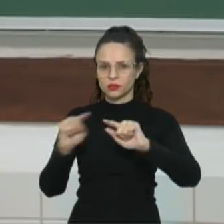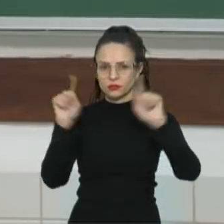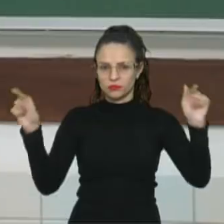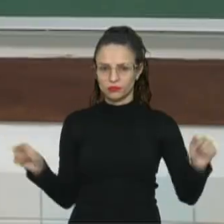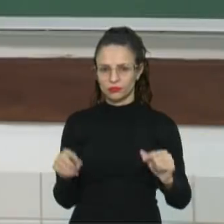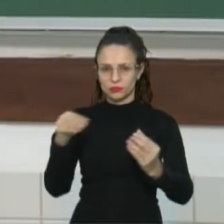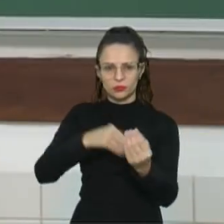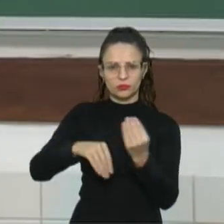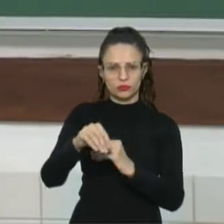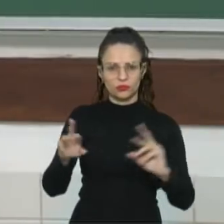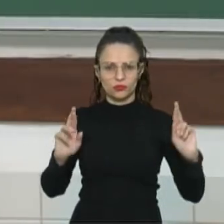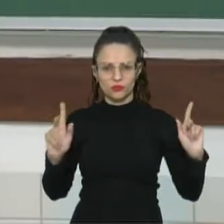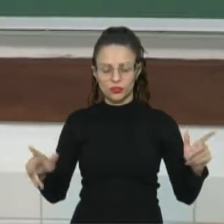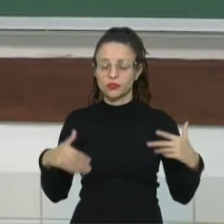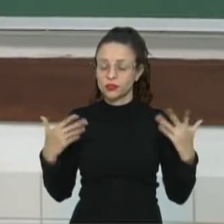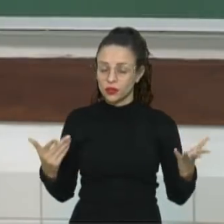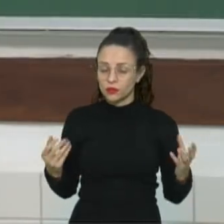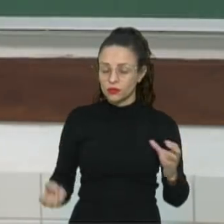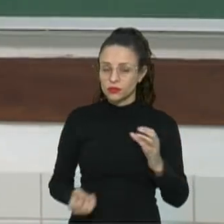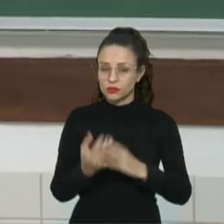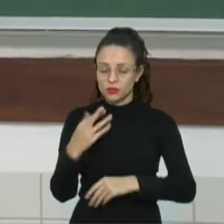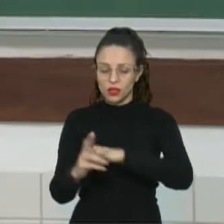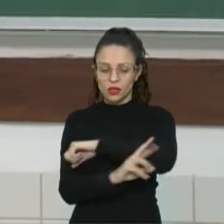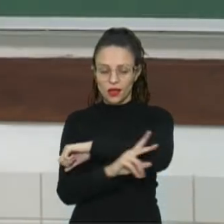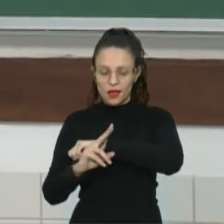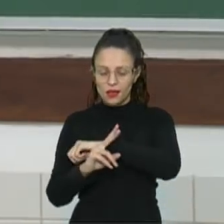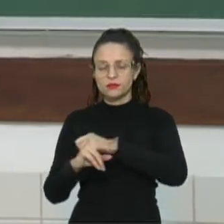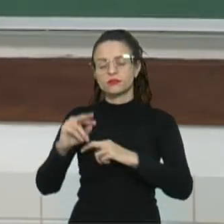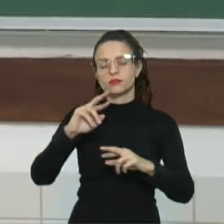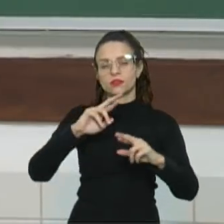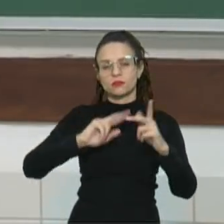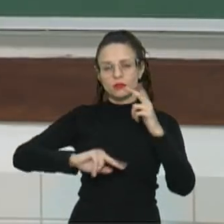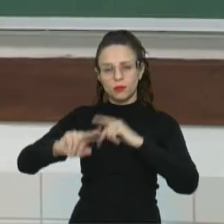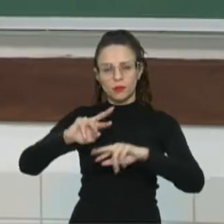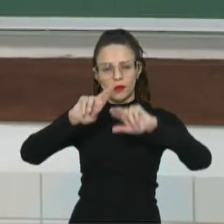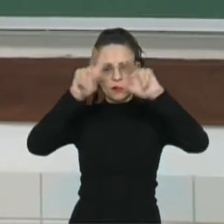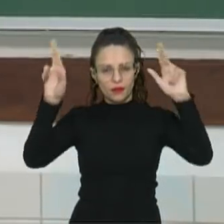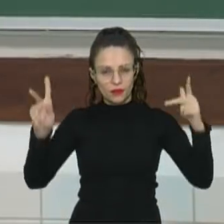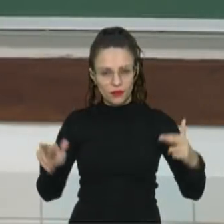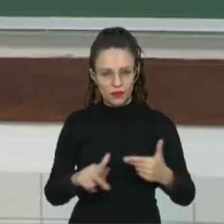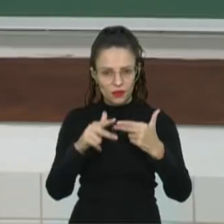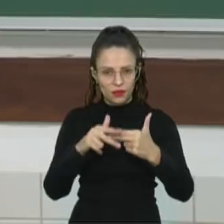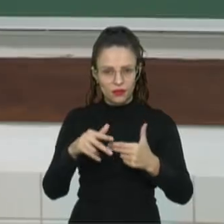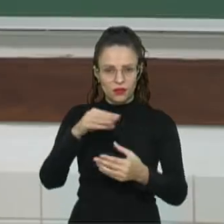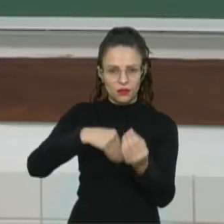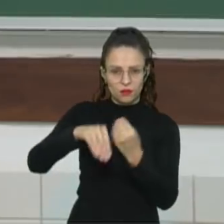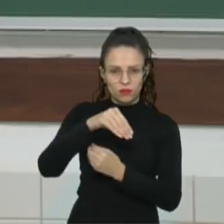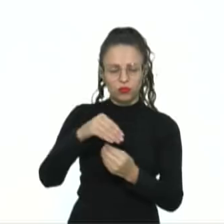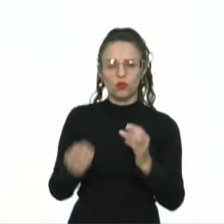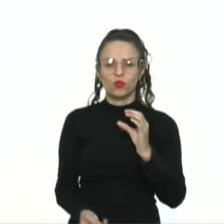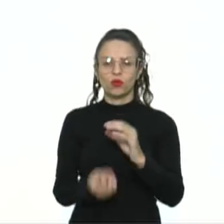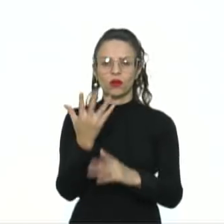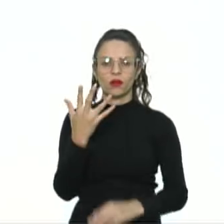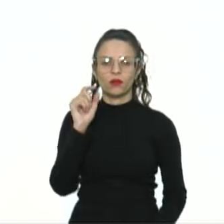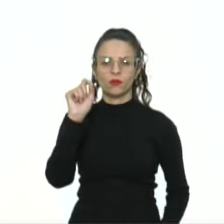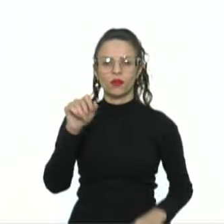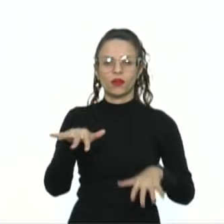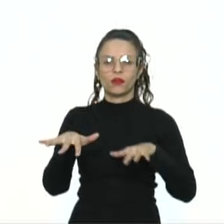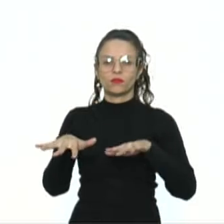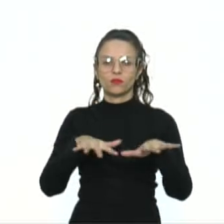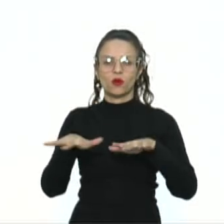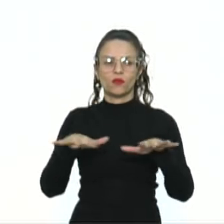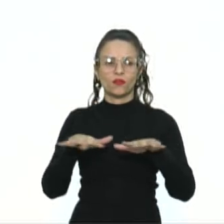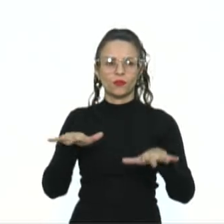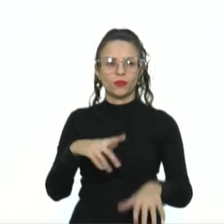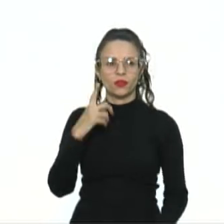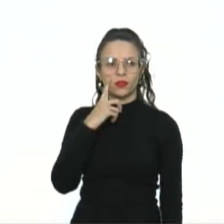E aí, dessa mistura de raças diferentes, né, de etnias diferentes, foi criado o movimento, né,